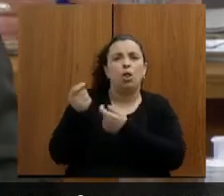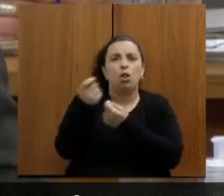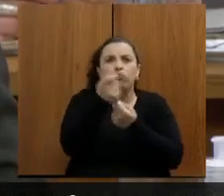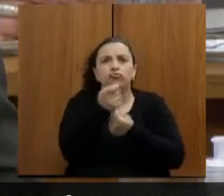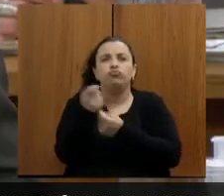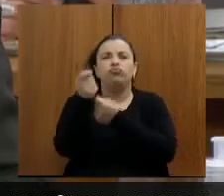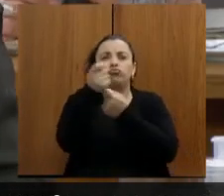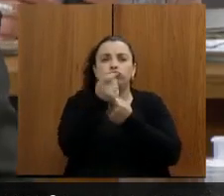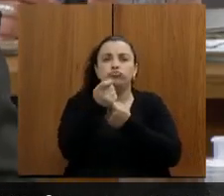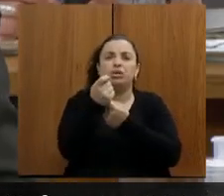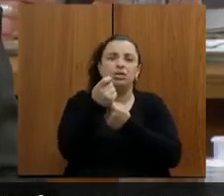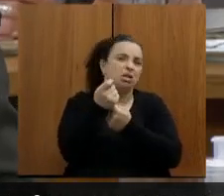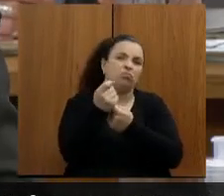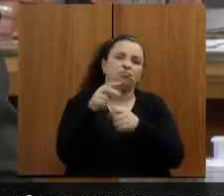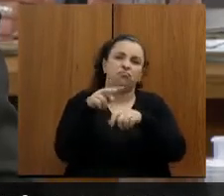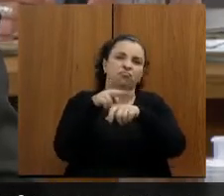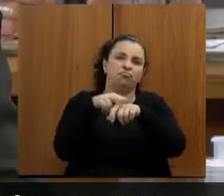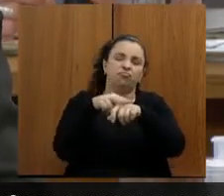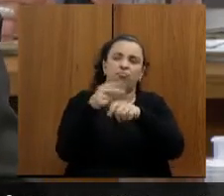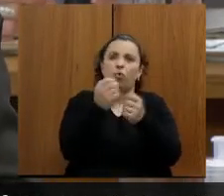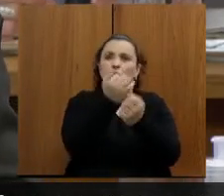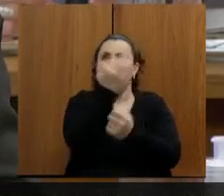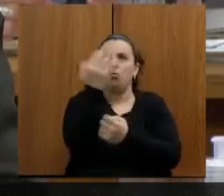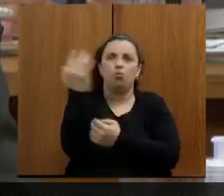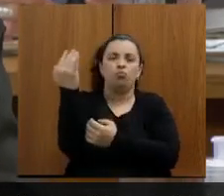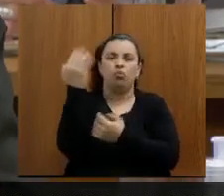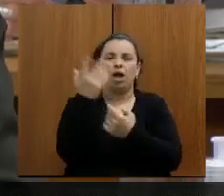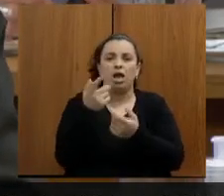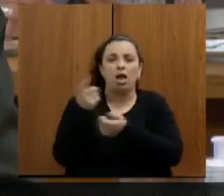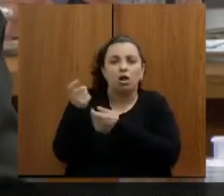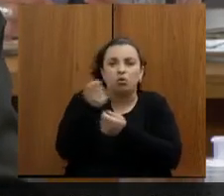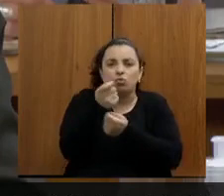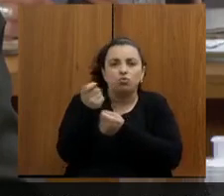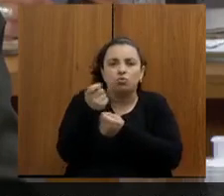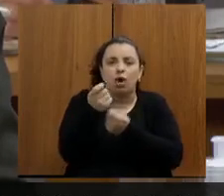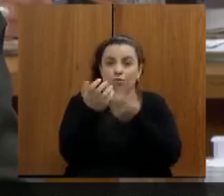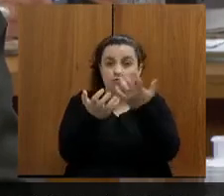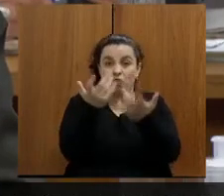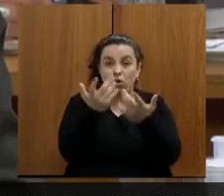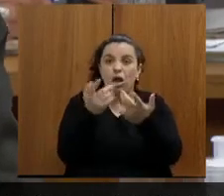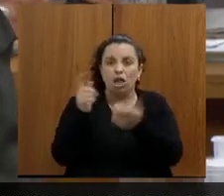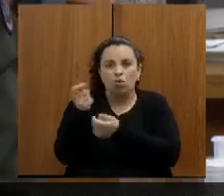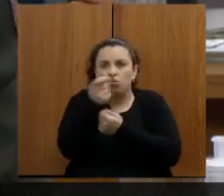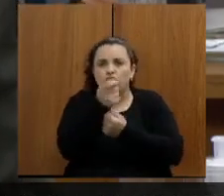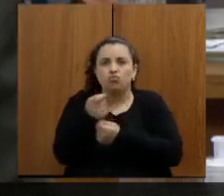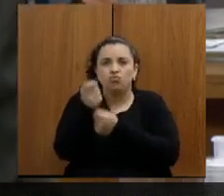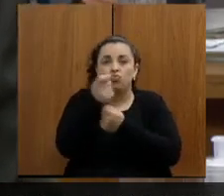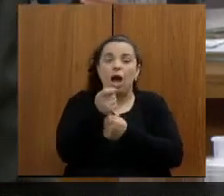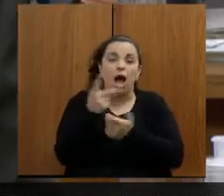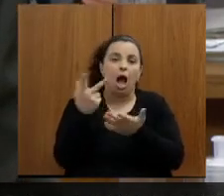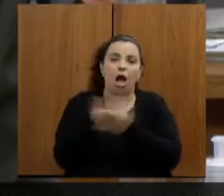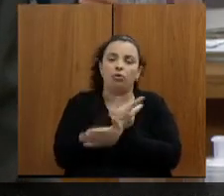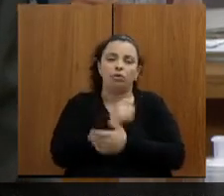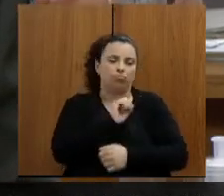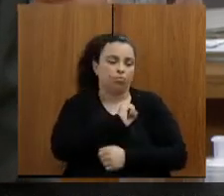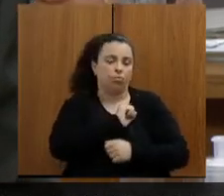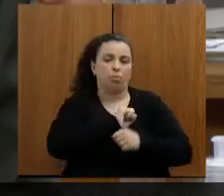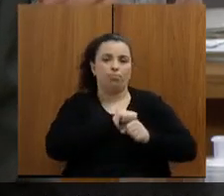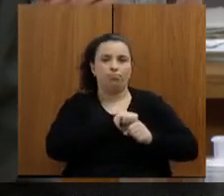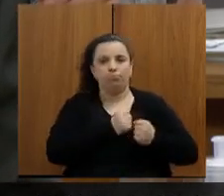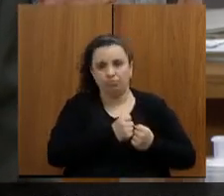em vegetação em razão de uma parada cardiorrespiratória e pertencia à cidade de